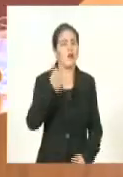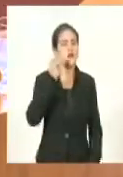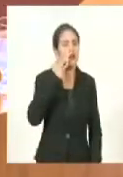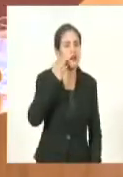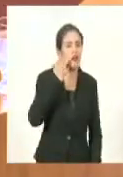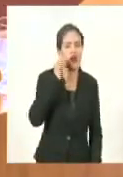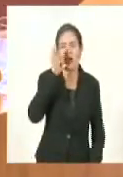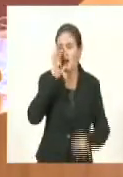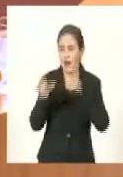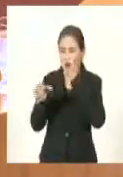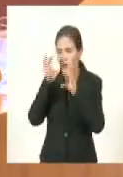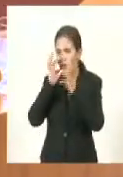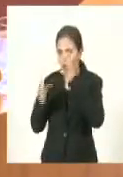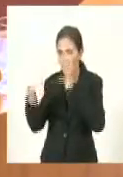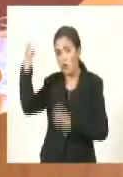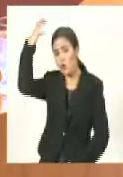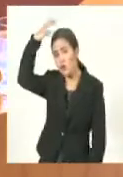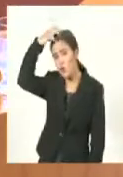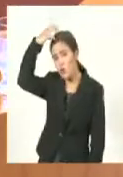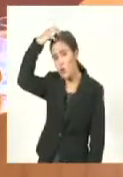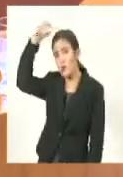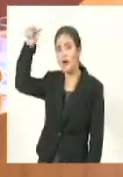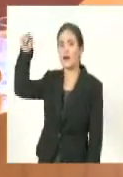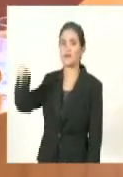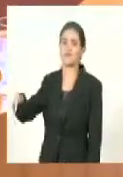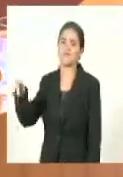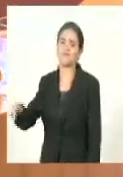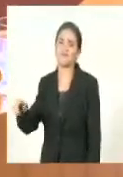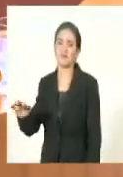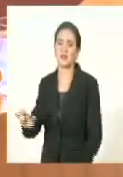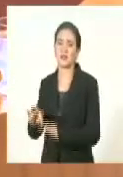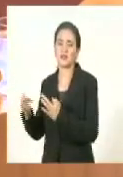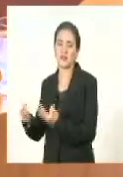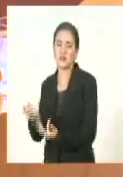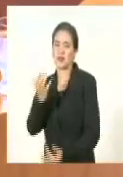pode colocar a culpa quando você não tem resposta para dar.